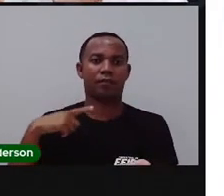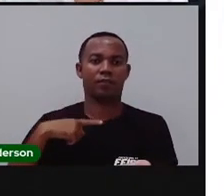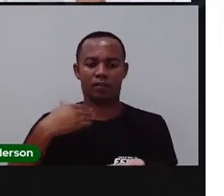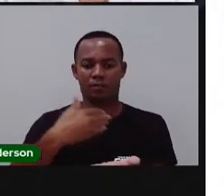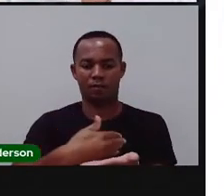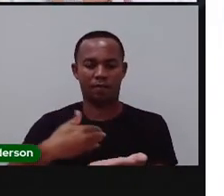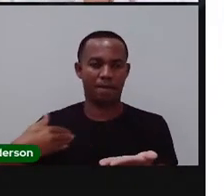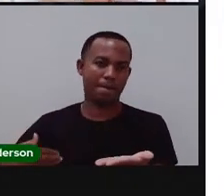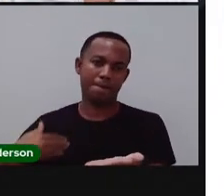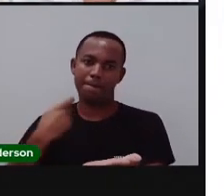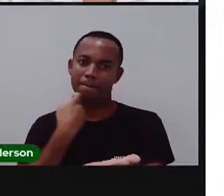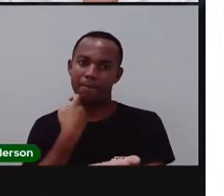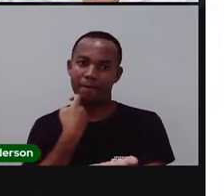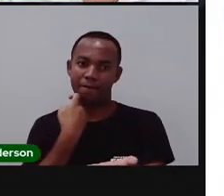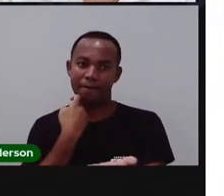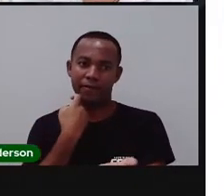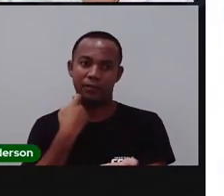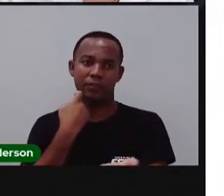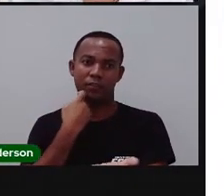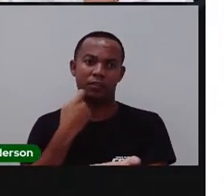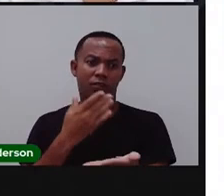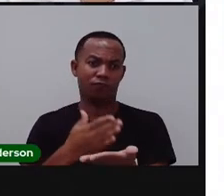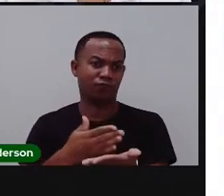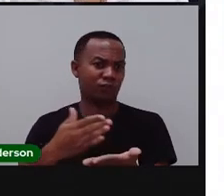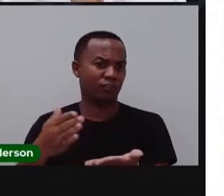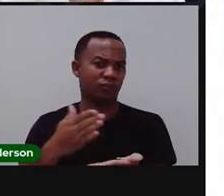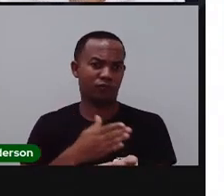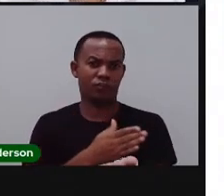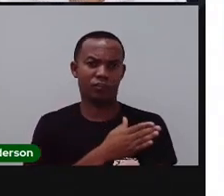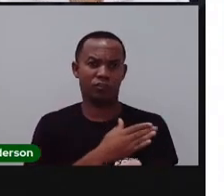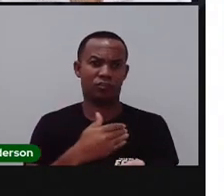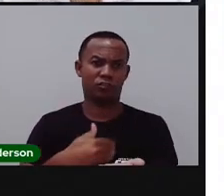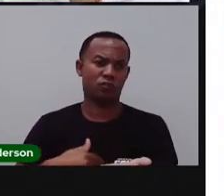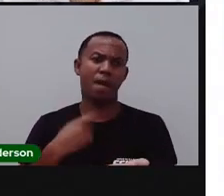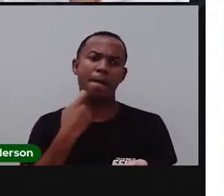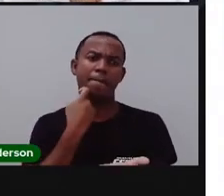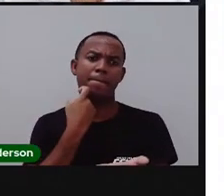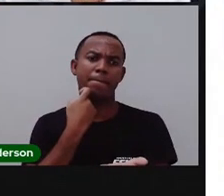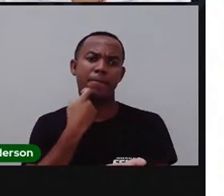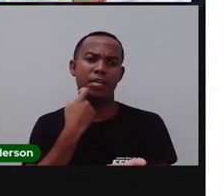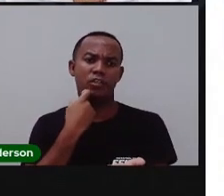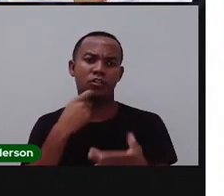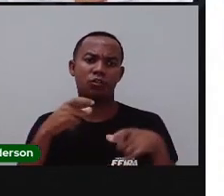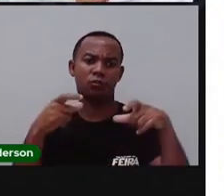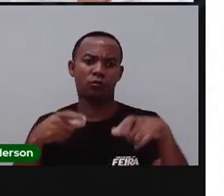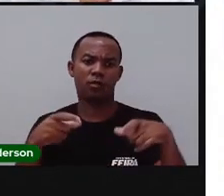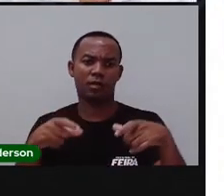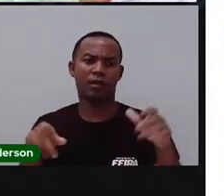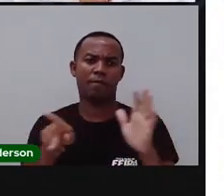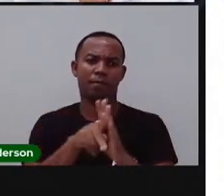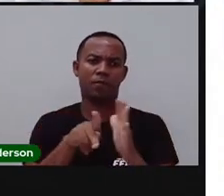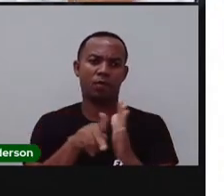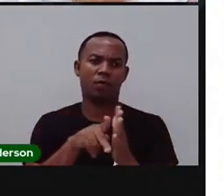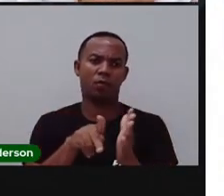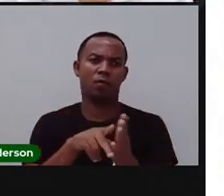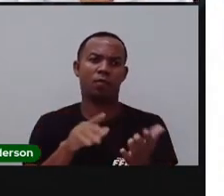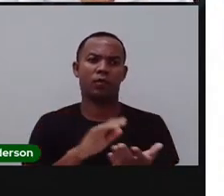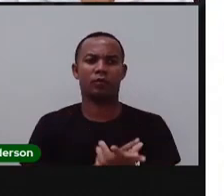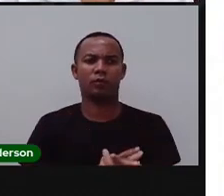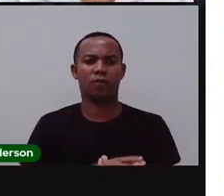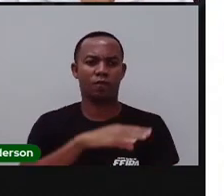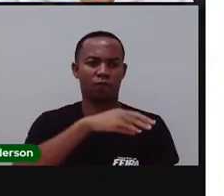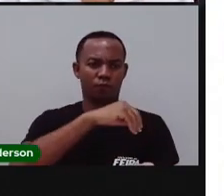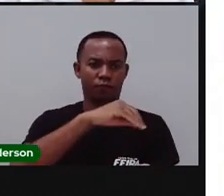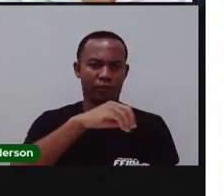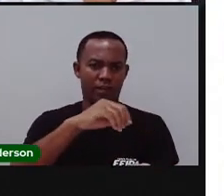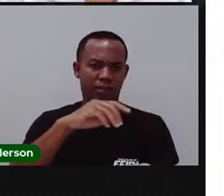do peixe, então ele é dividido por partes. Então, se você for comprar peixe, você vai a um local específico. Se você for comprar